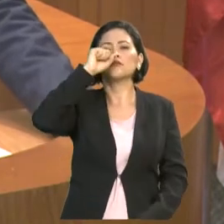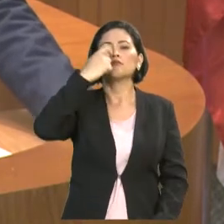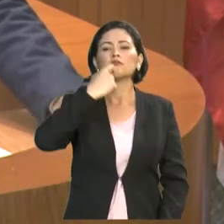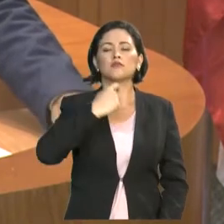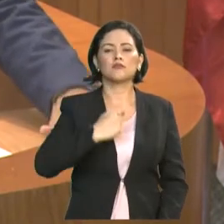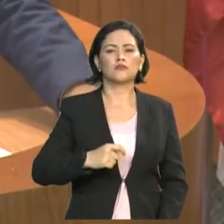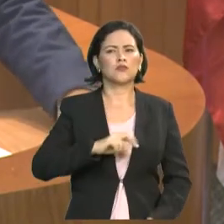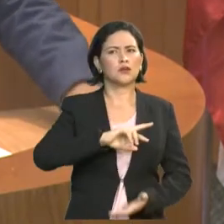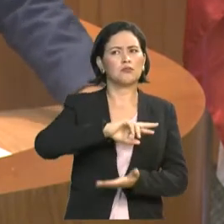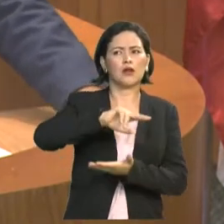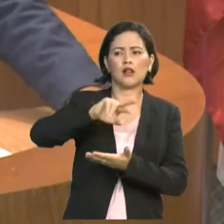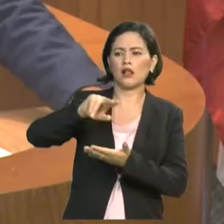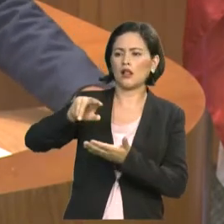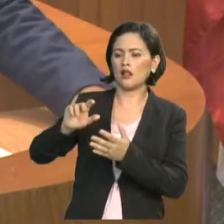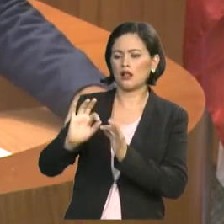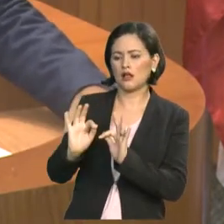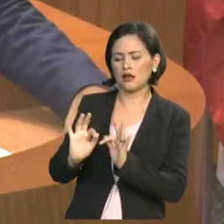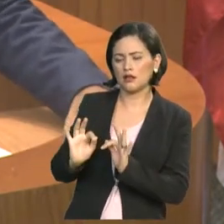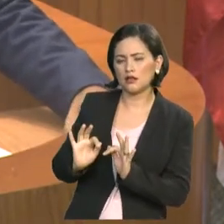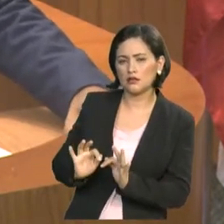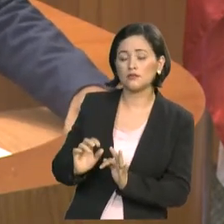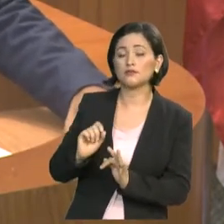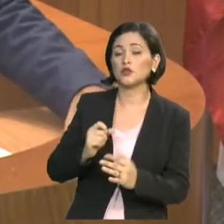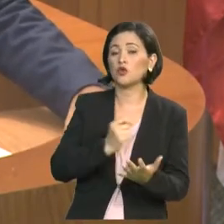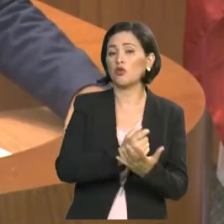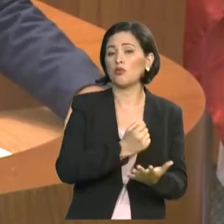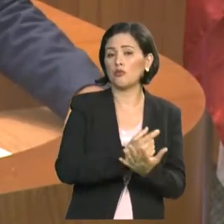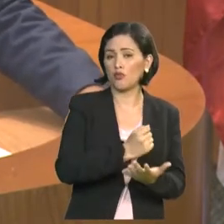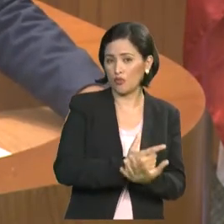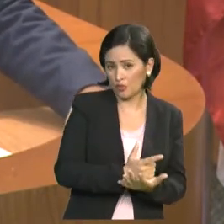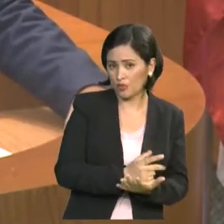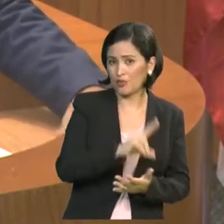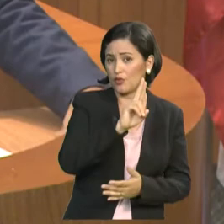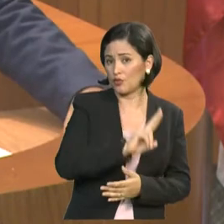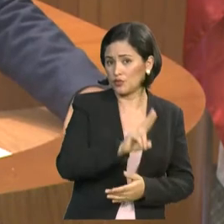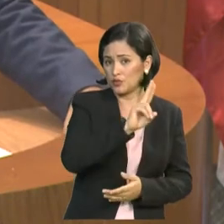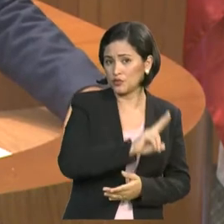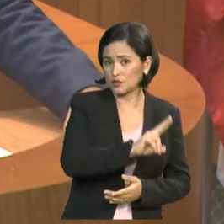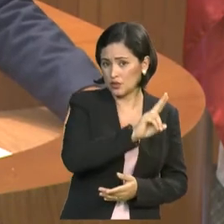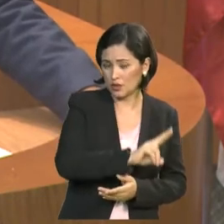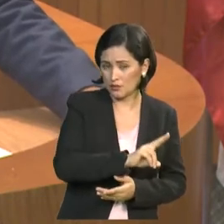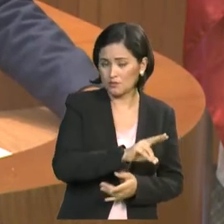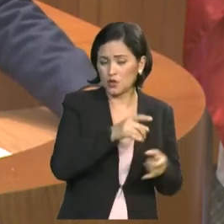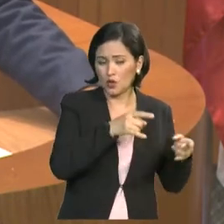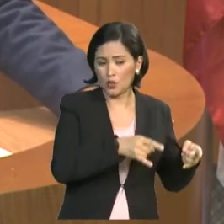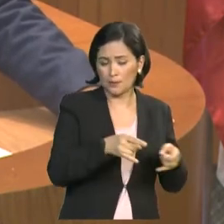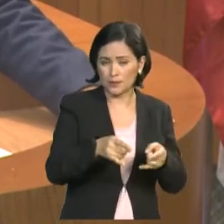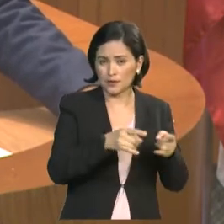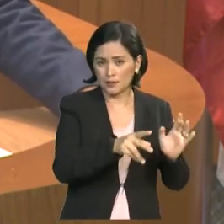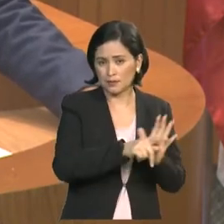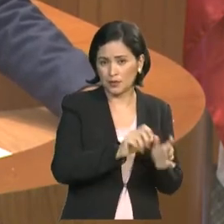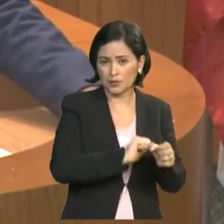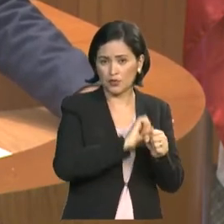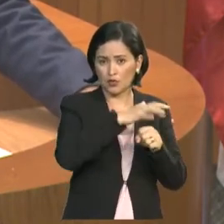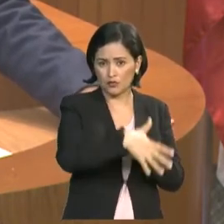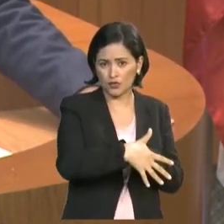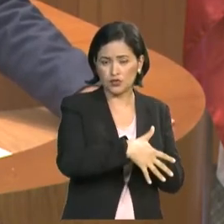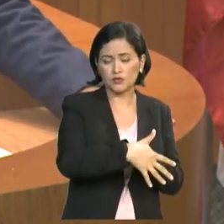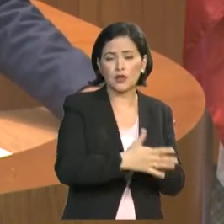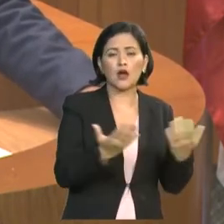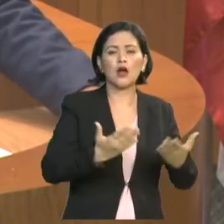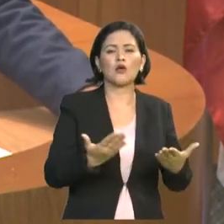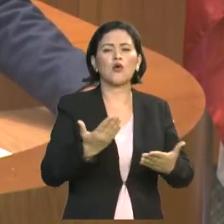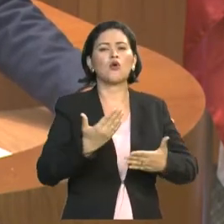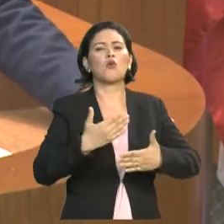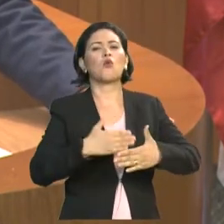não há uma transparência do governo do estado com relação a esses equipamentos. O que que é equipamento